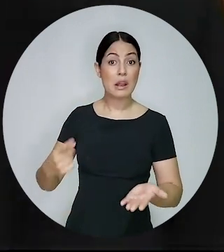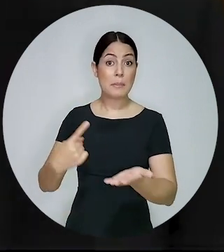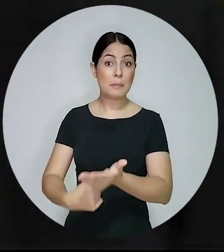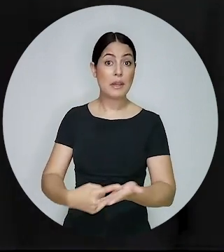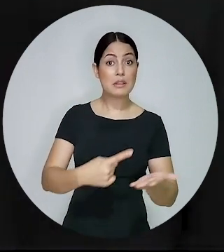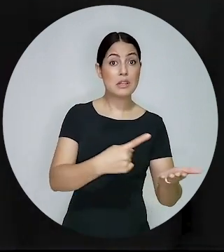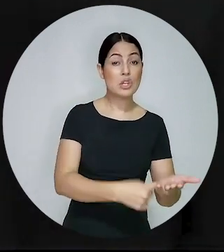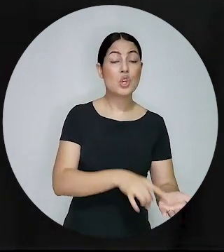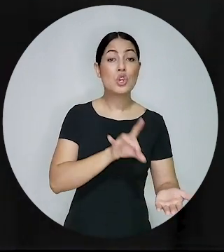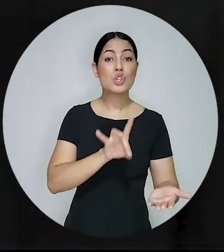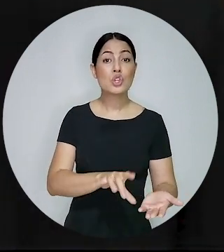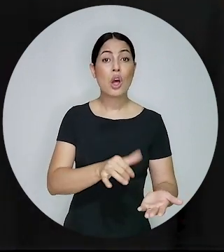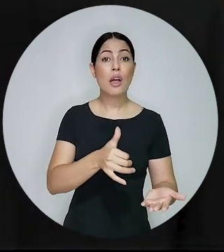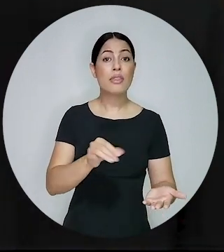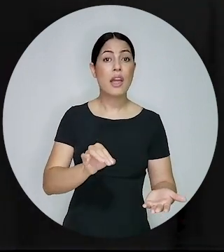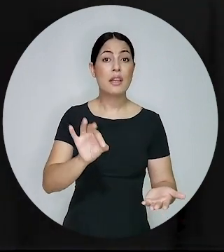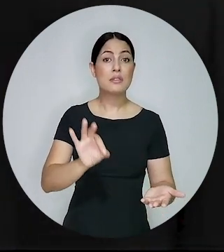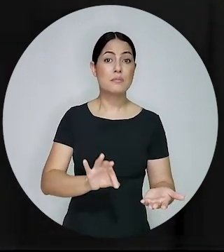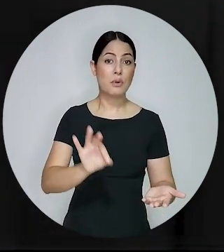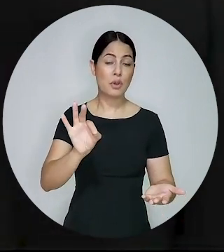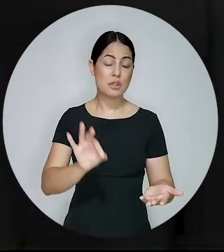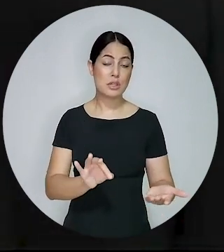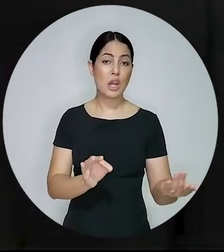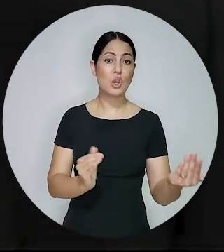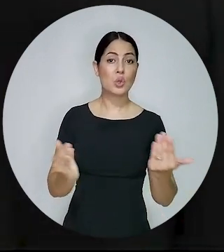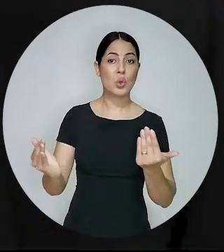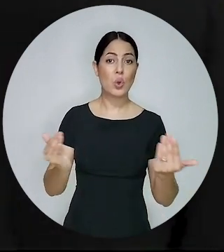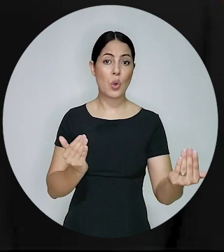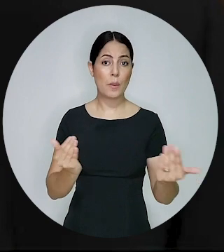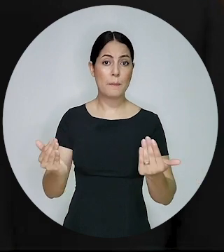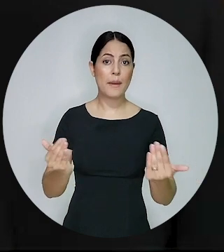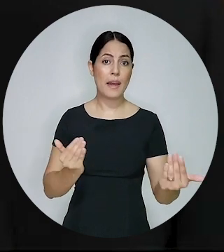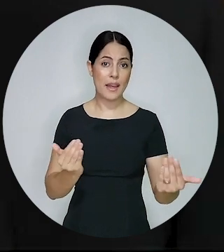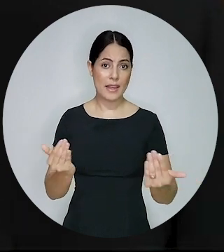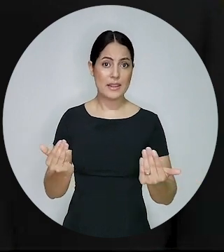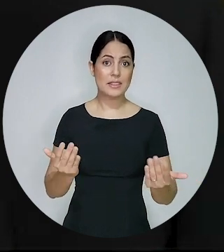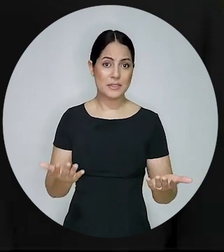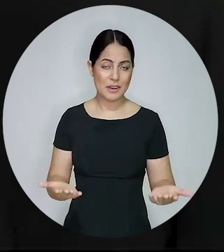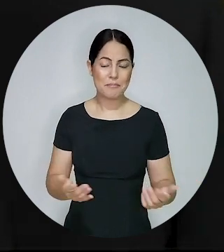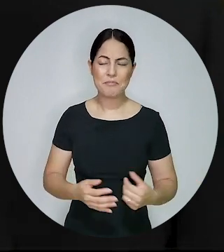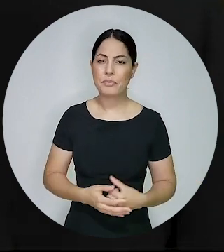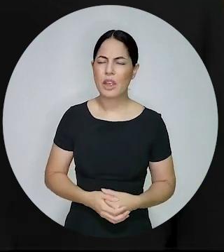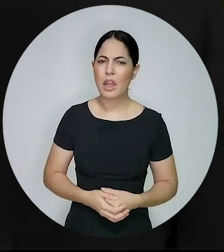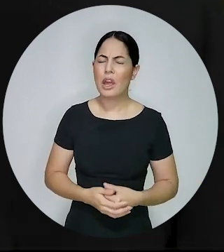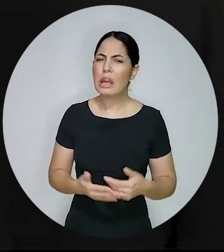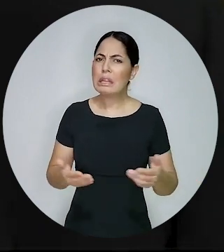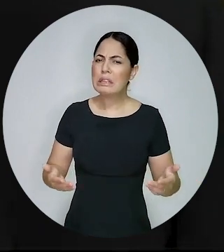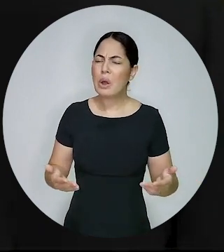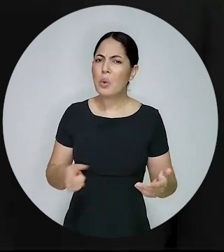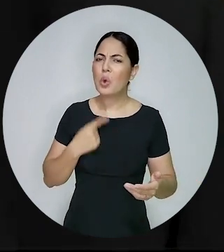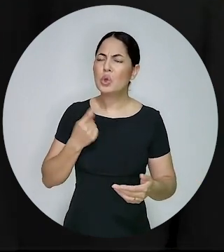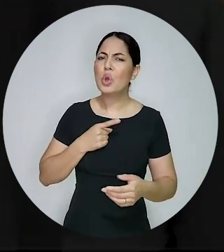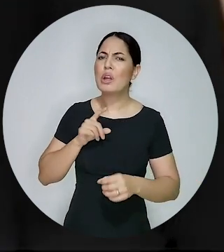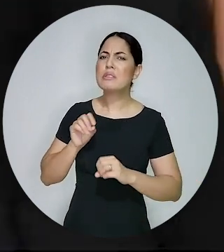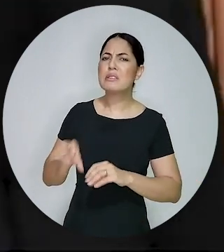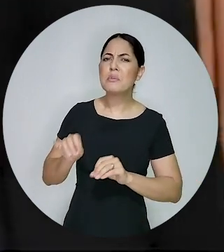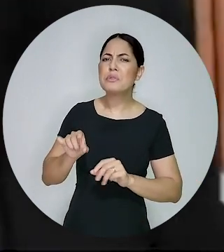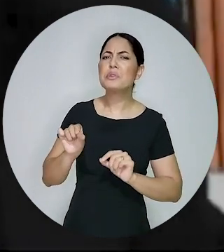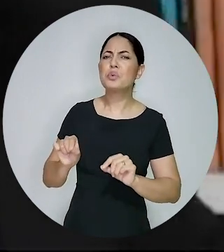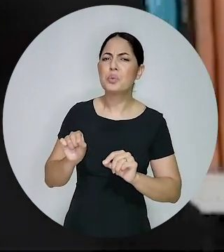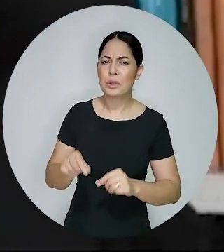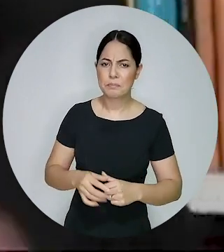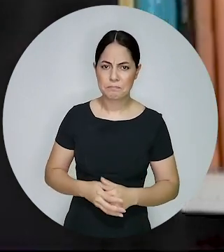Mas acontece que os acordos de mediação que eles tinham feito valiam 10% do que valia a pontuação de uma demanda que eles